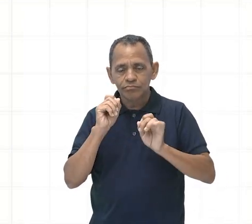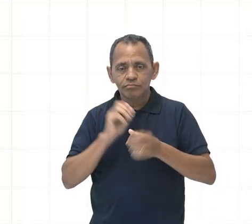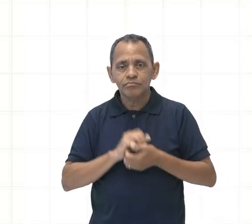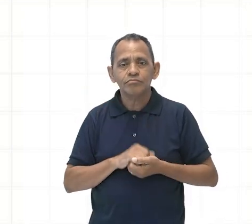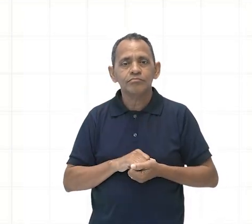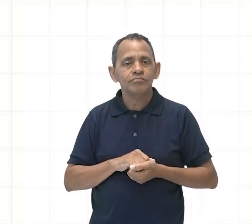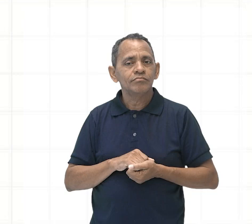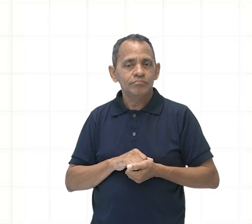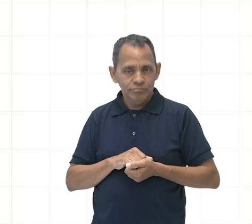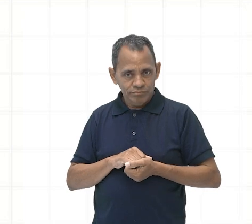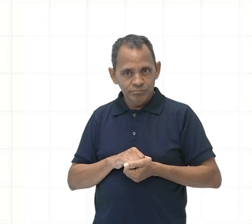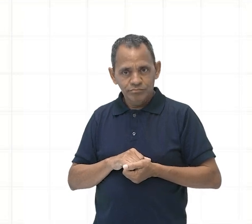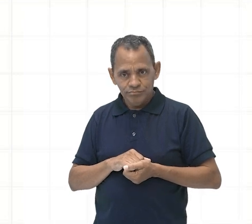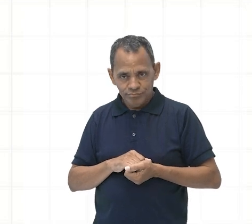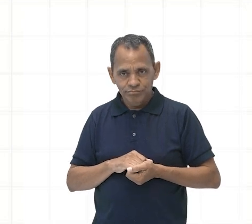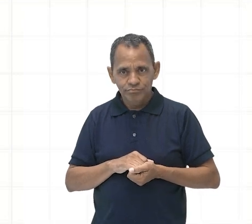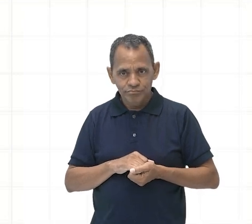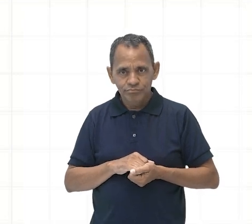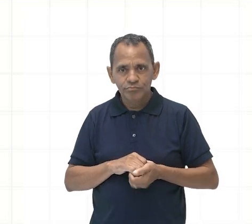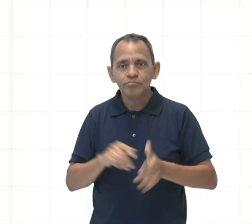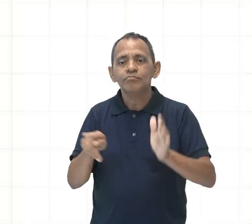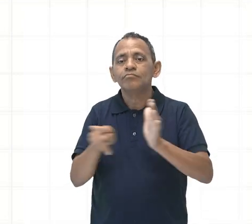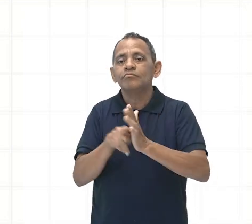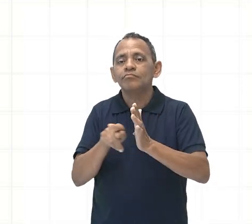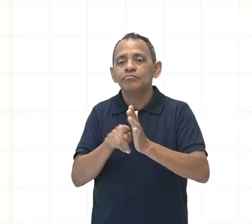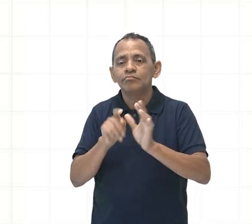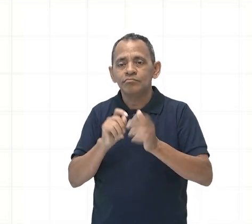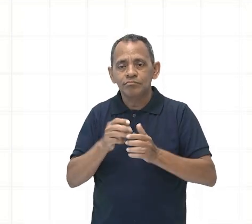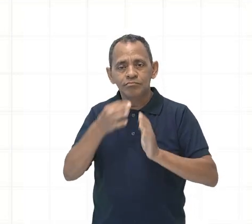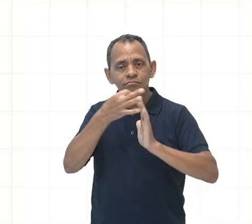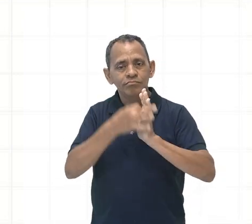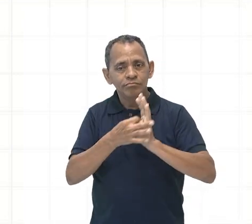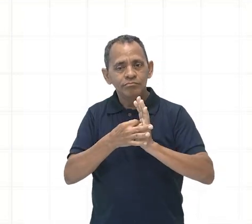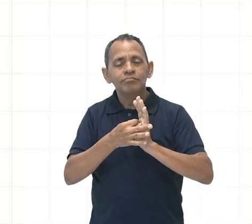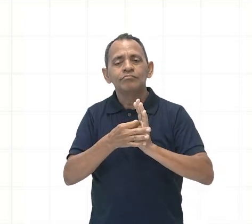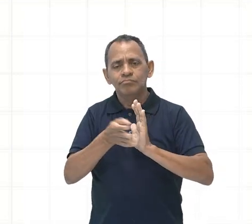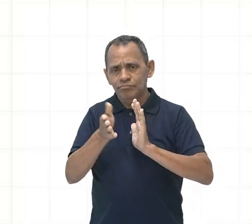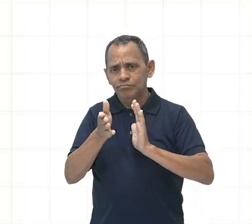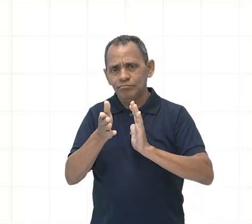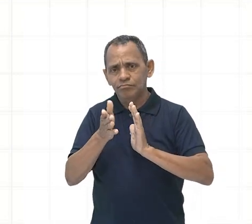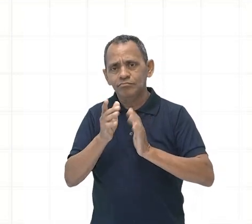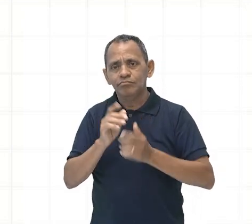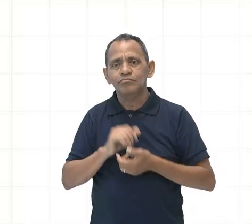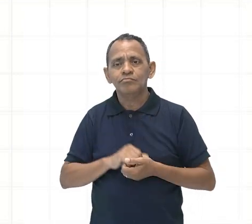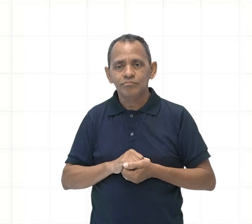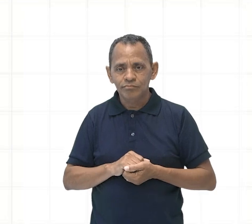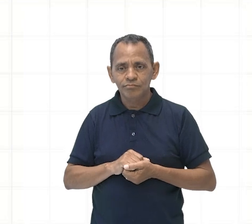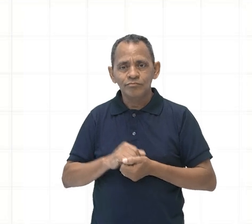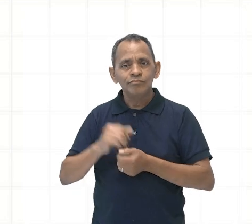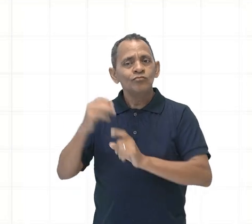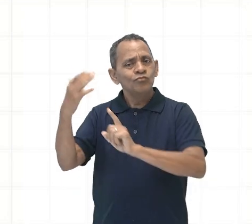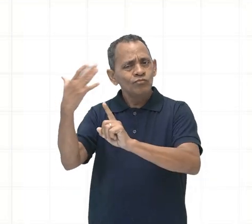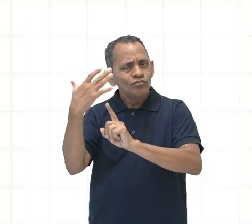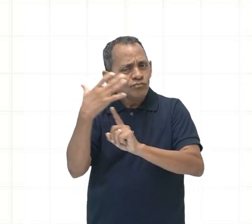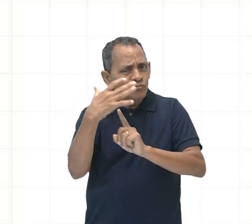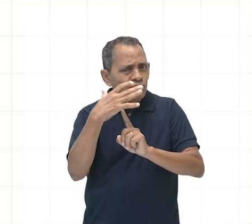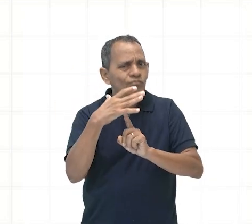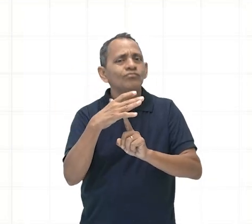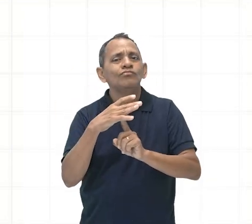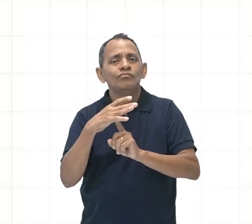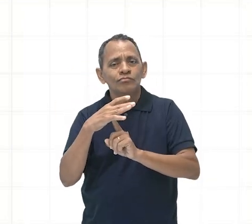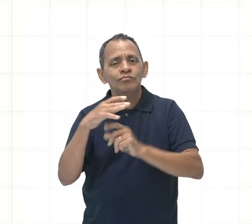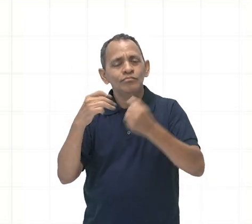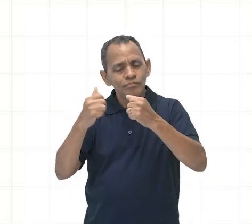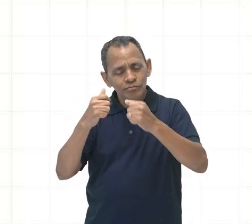próprio texto ele já te deixa ali uma certa dúvida. Então, tem que ler com bastante atenção e tomar bastante